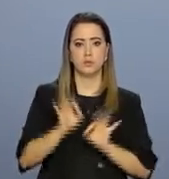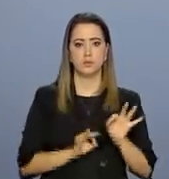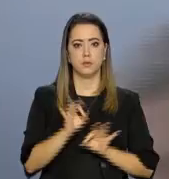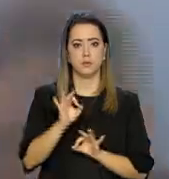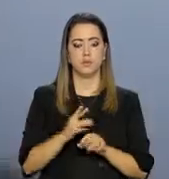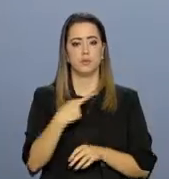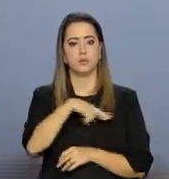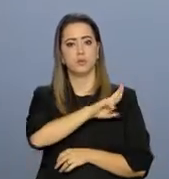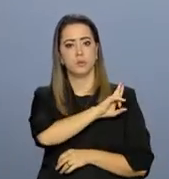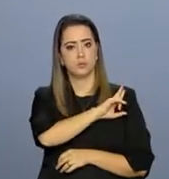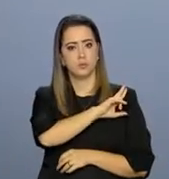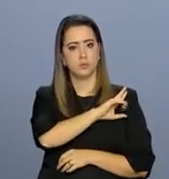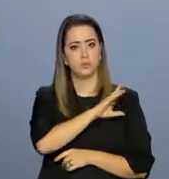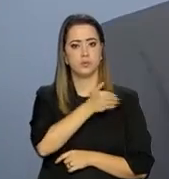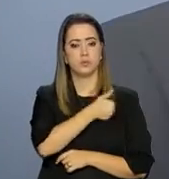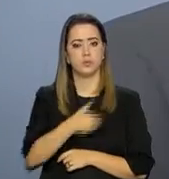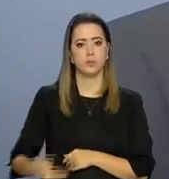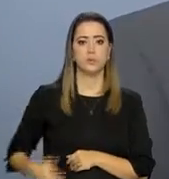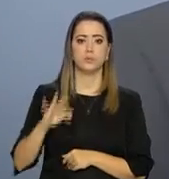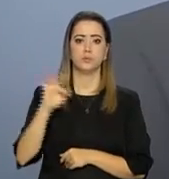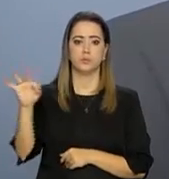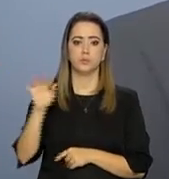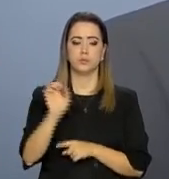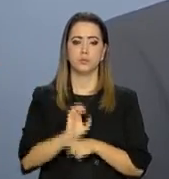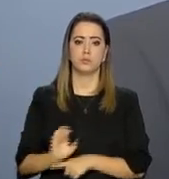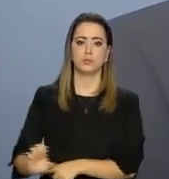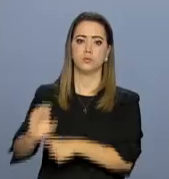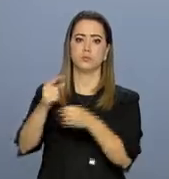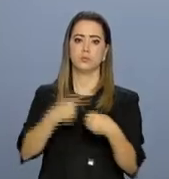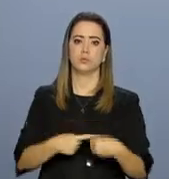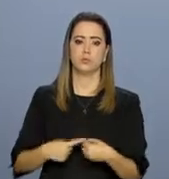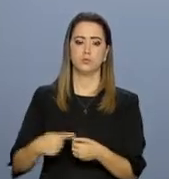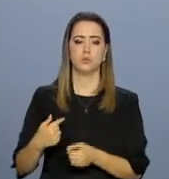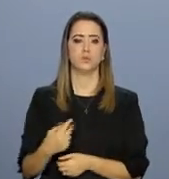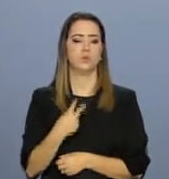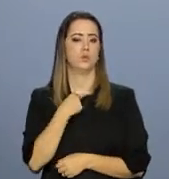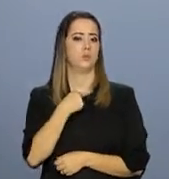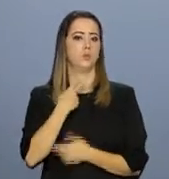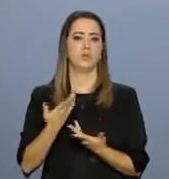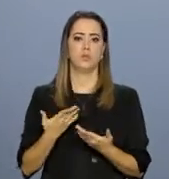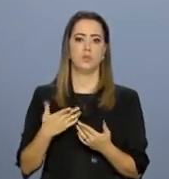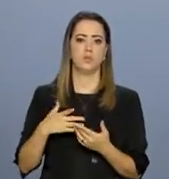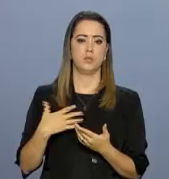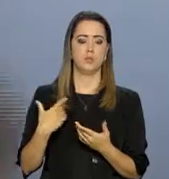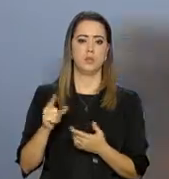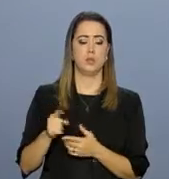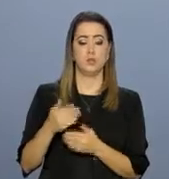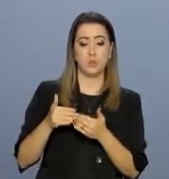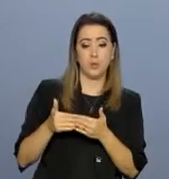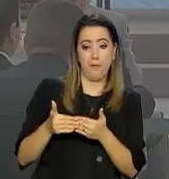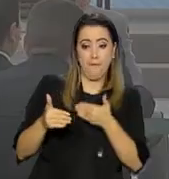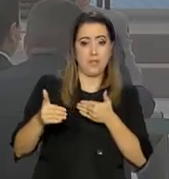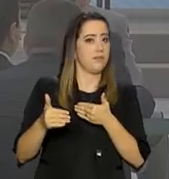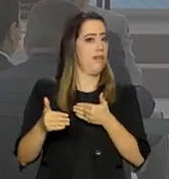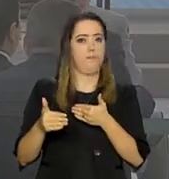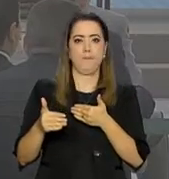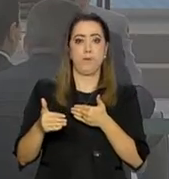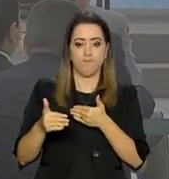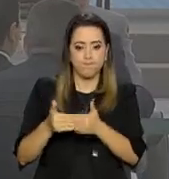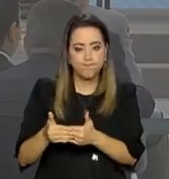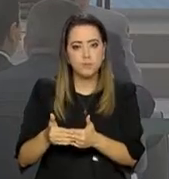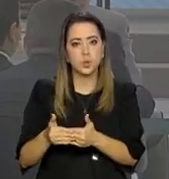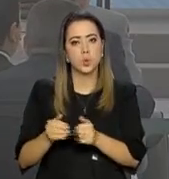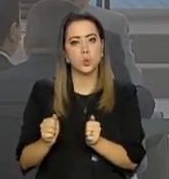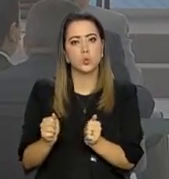com responsabilidades da União, dos estados e dos municípios. Nós não vamos arredar um centímetro sequer para abrir